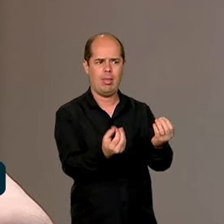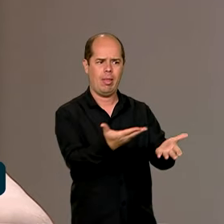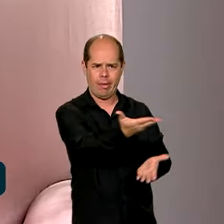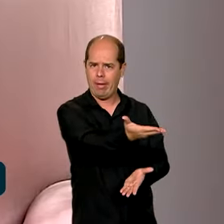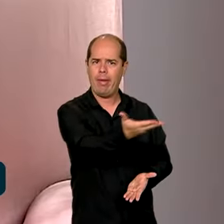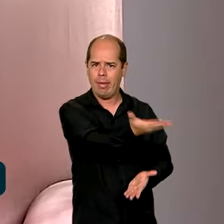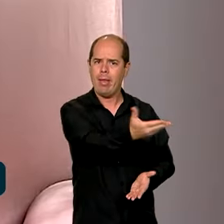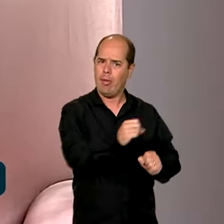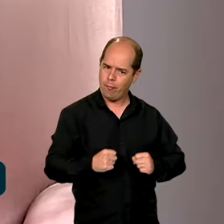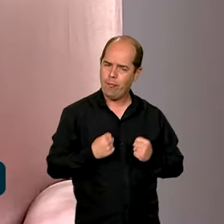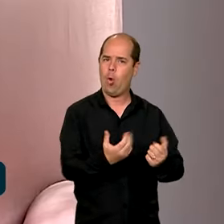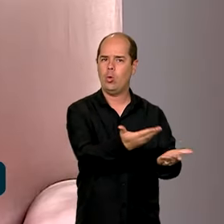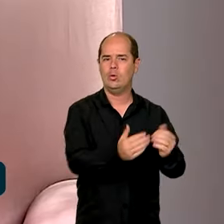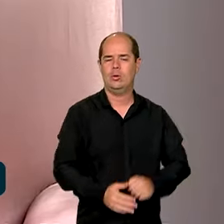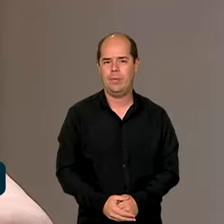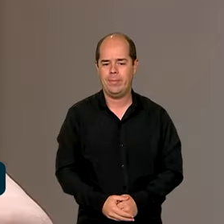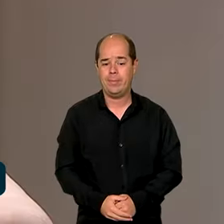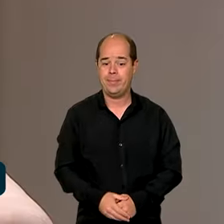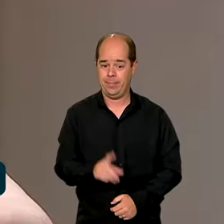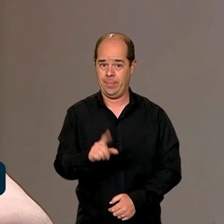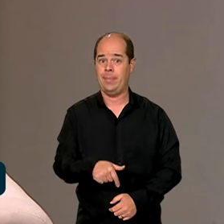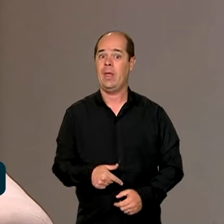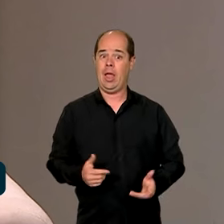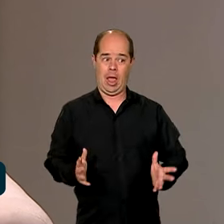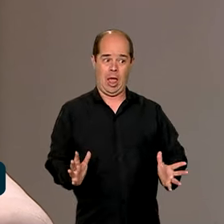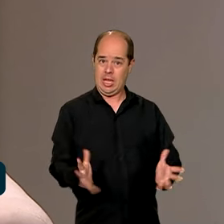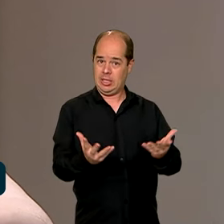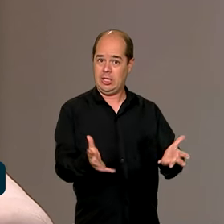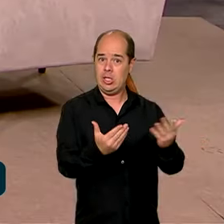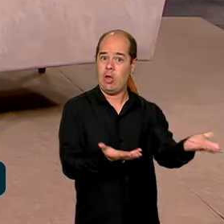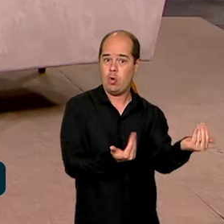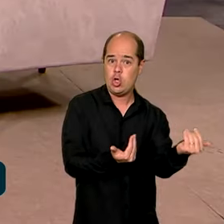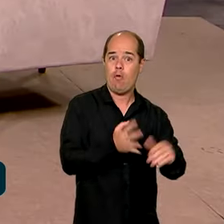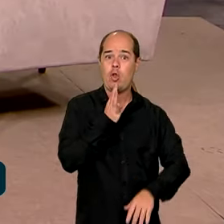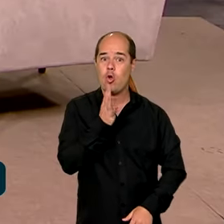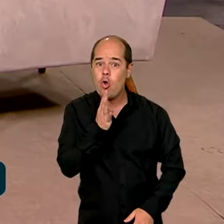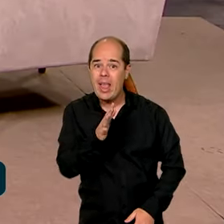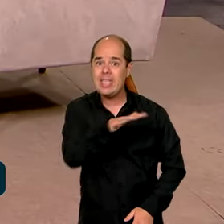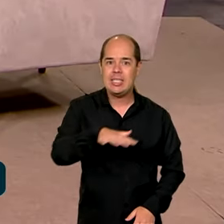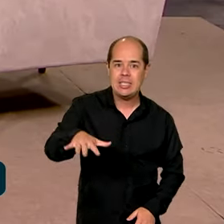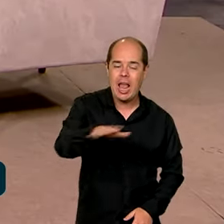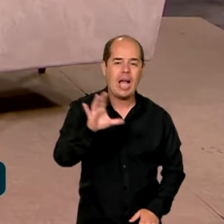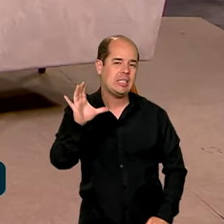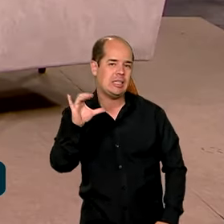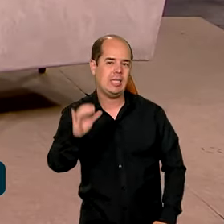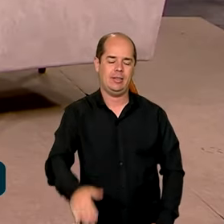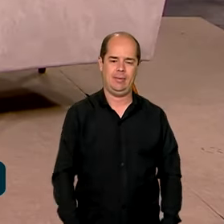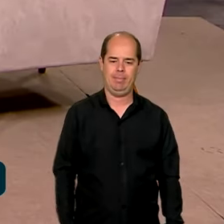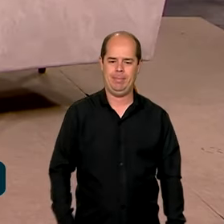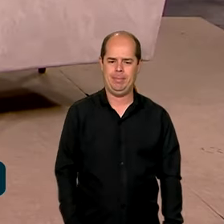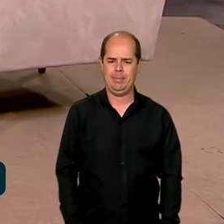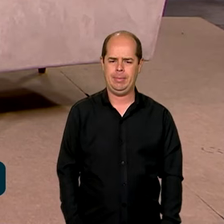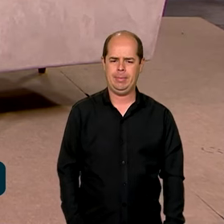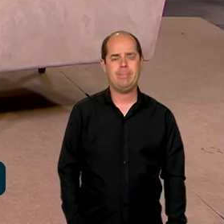É um incentivo, né, para os jovens conhecerem esse universo, né? Exatamente. E também é uma forma de popularizar a ciência? O